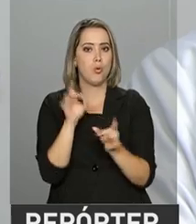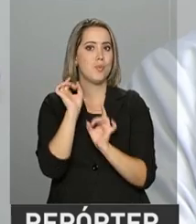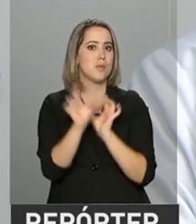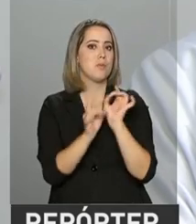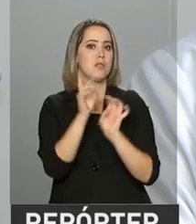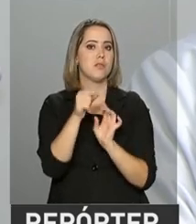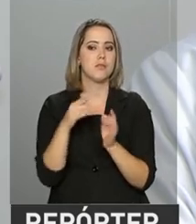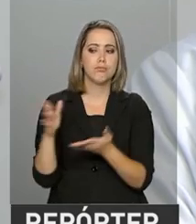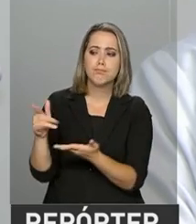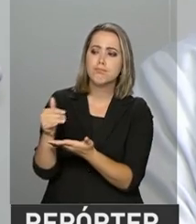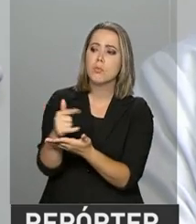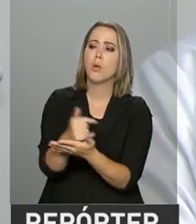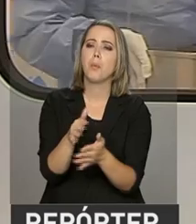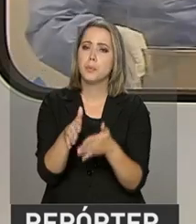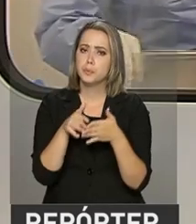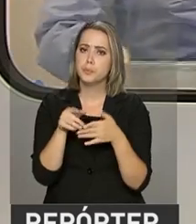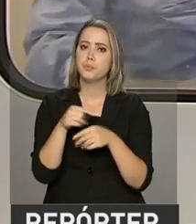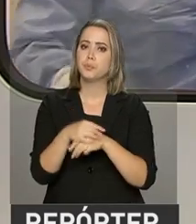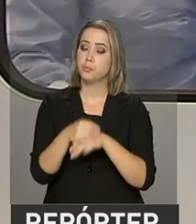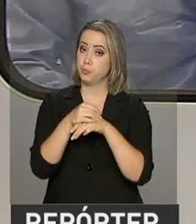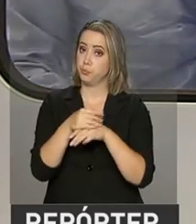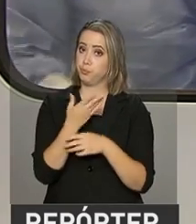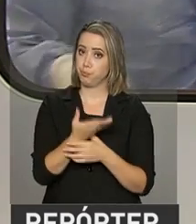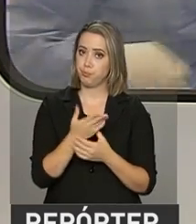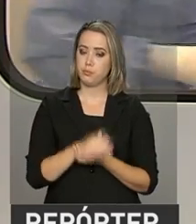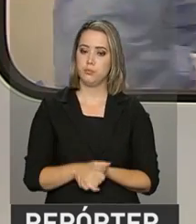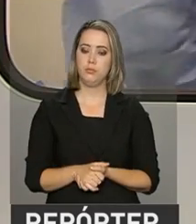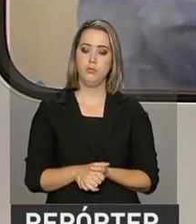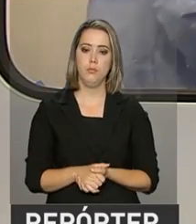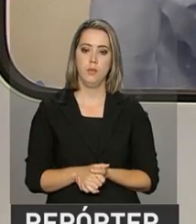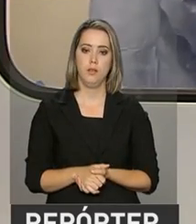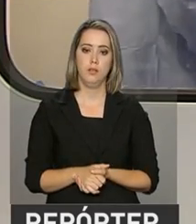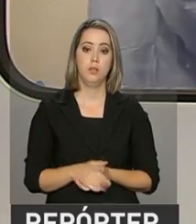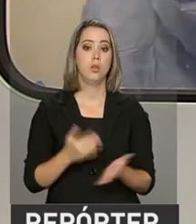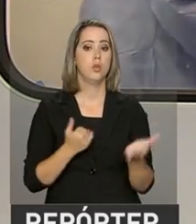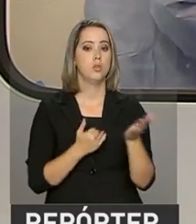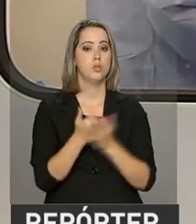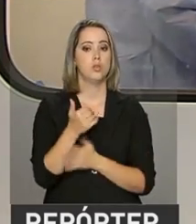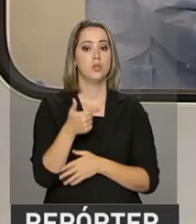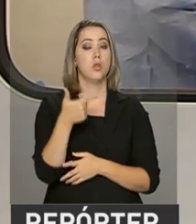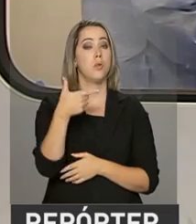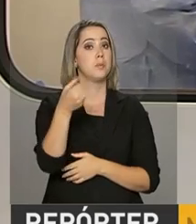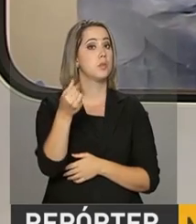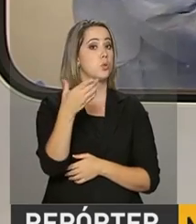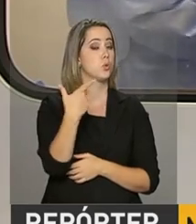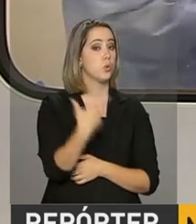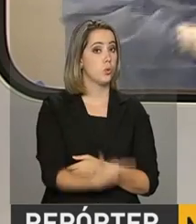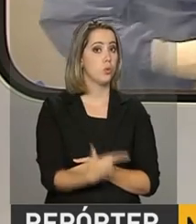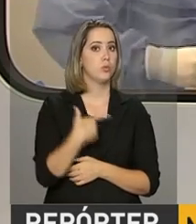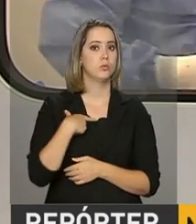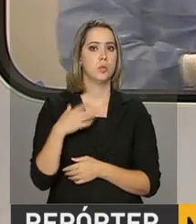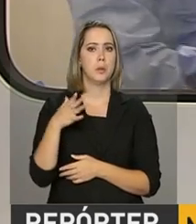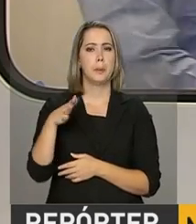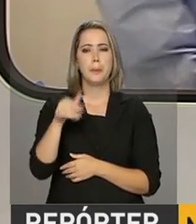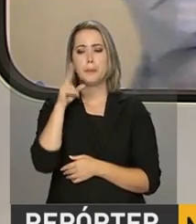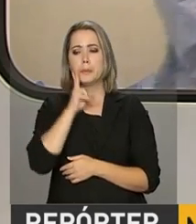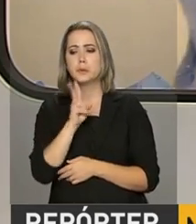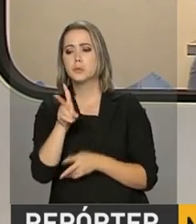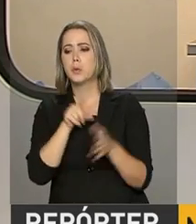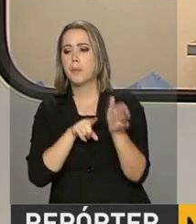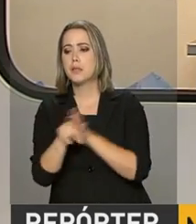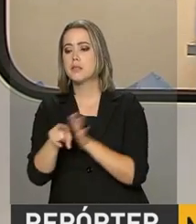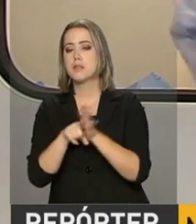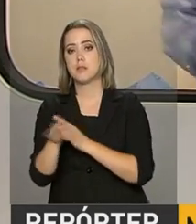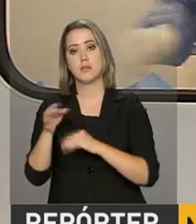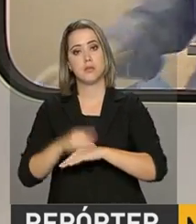acaba diminuindo os custos. O INTO trabalha desde 2002 com a captação e distribuição de tecidos para hospitais de